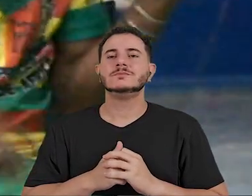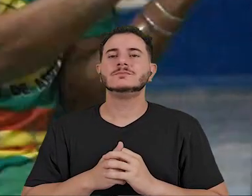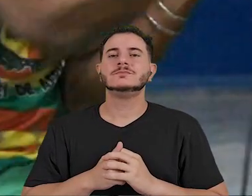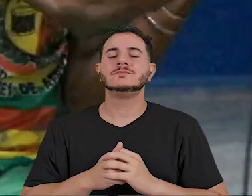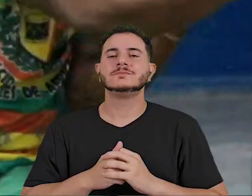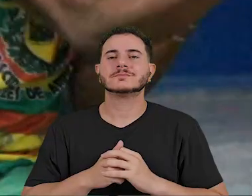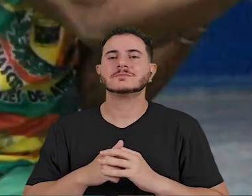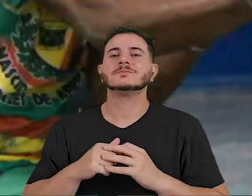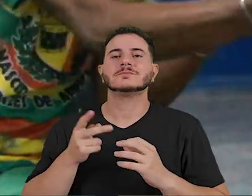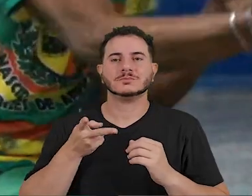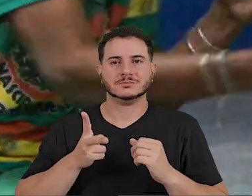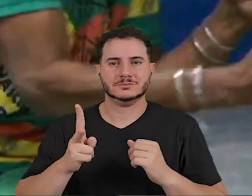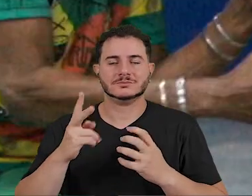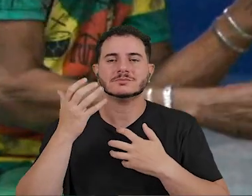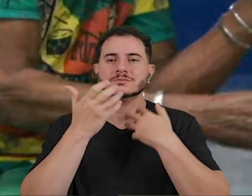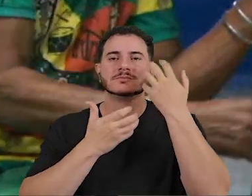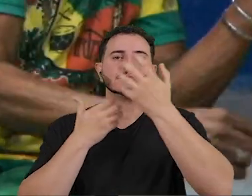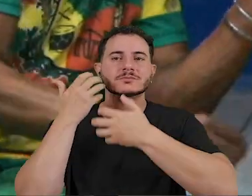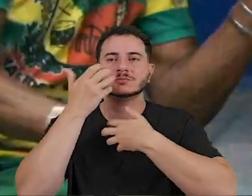catende babaoba,